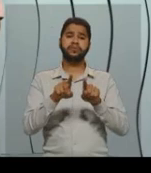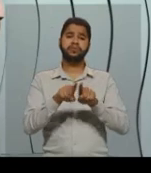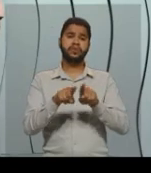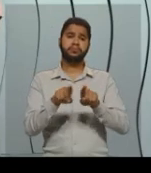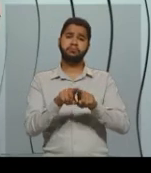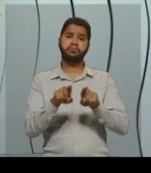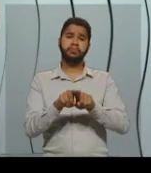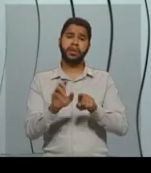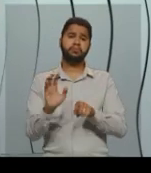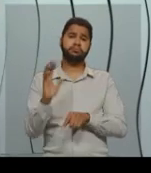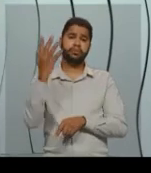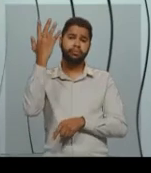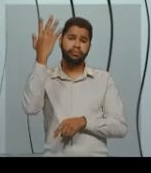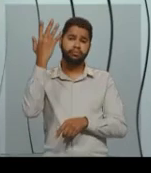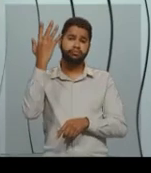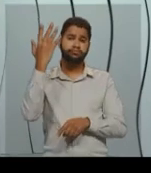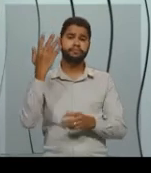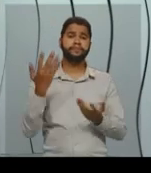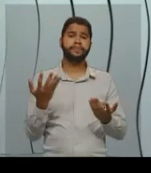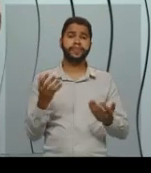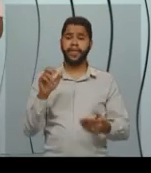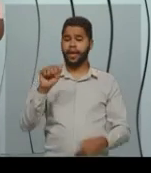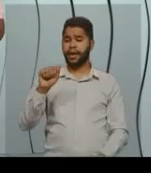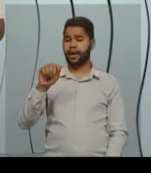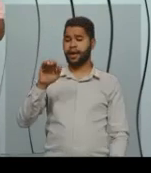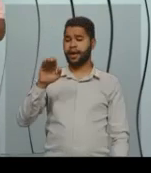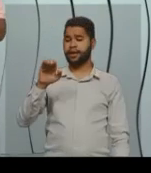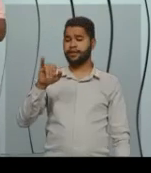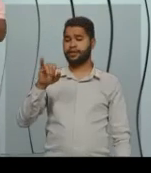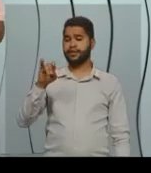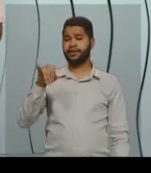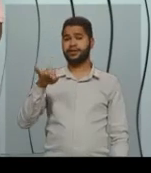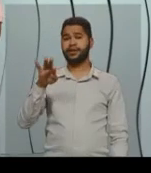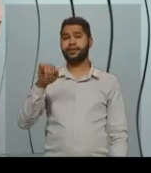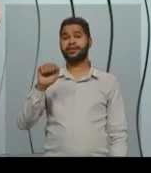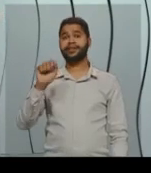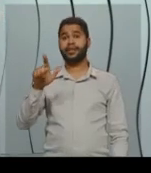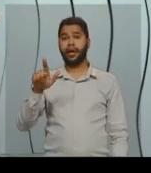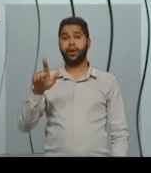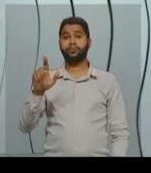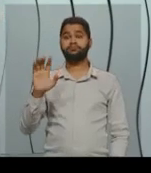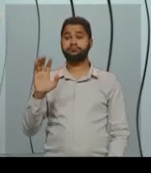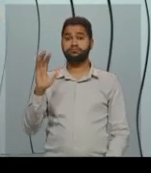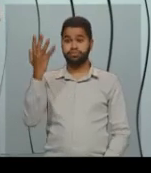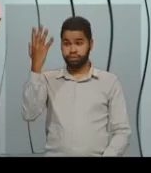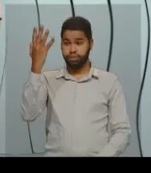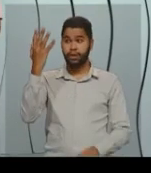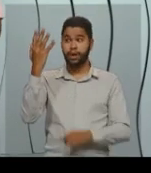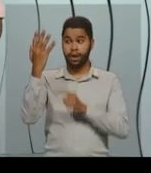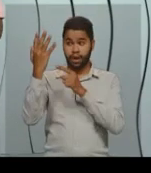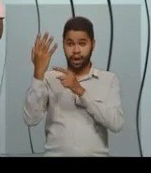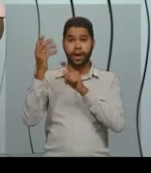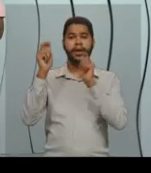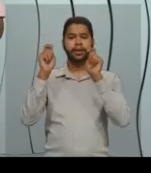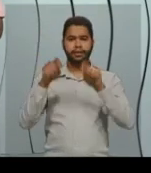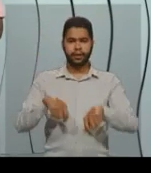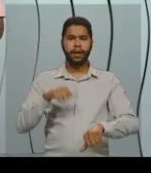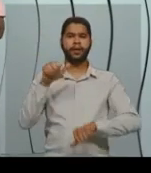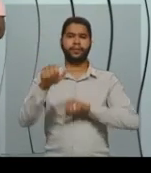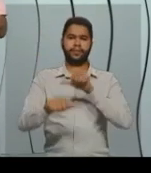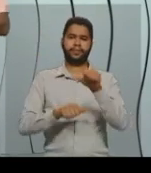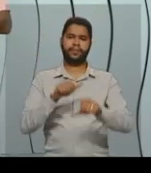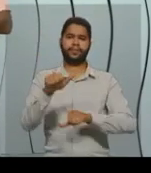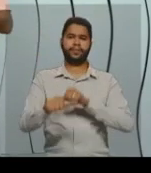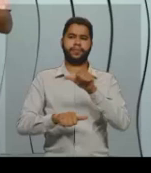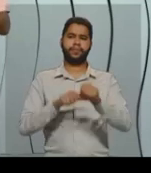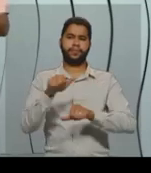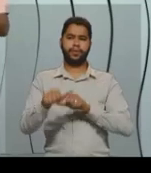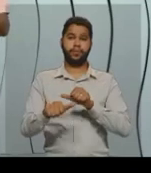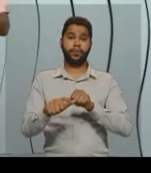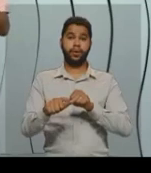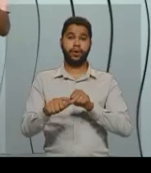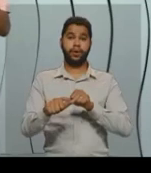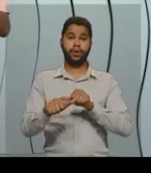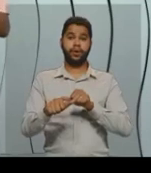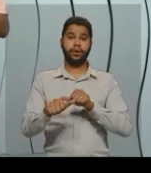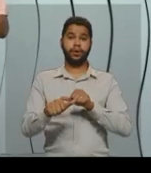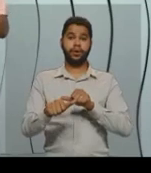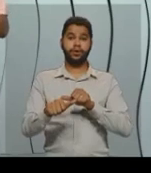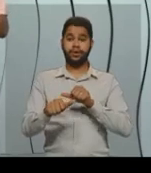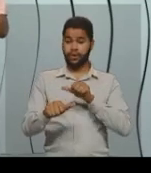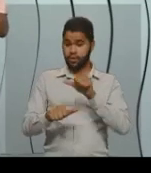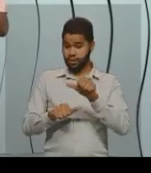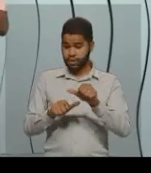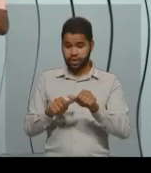acidental. Então, acidental é tudo aquilo que pode mudar, é tudo aquilo que, ao ser alterado,